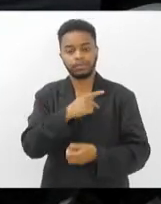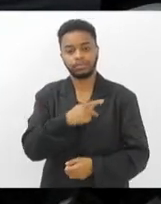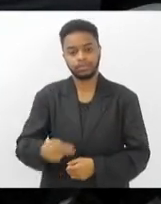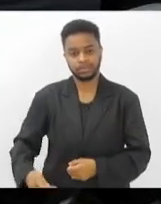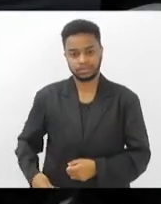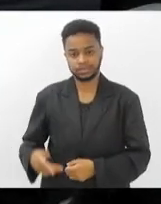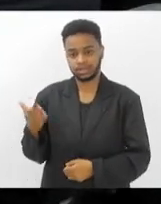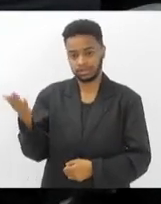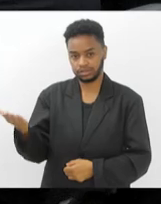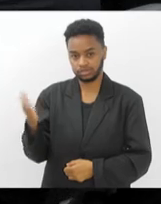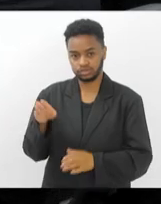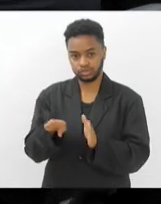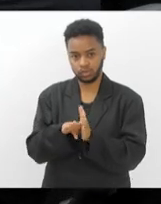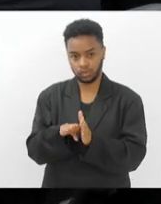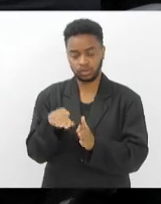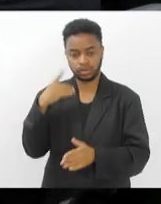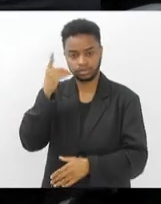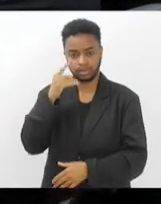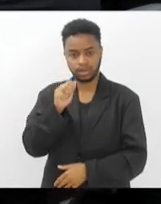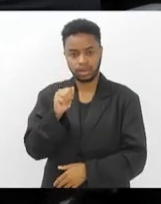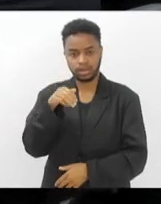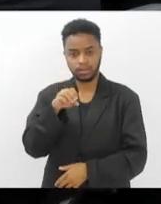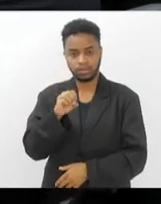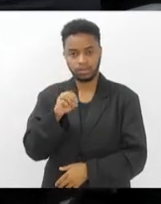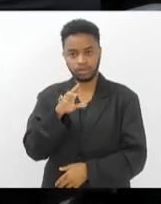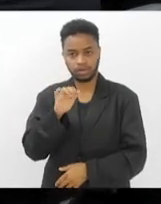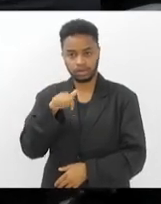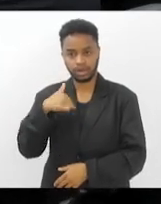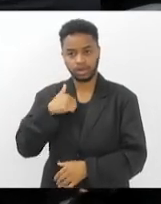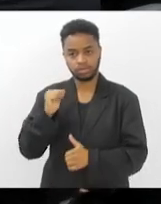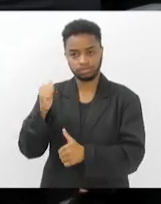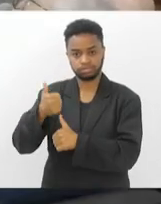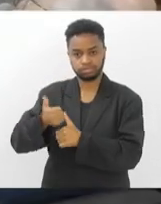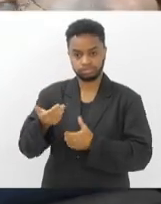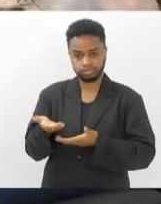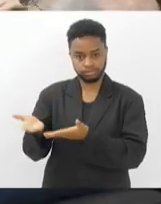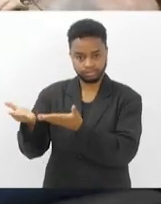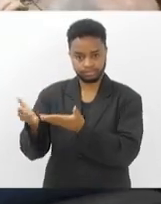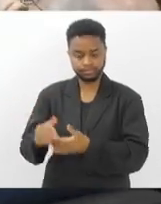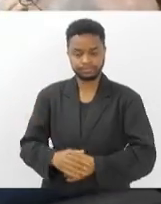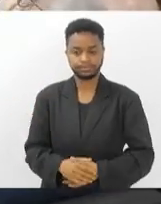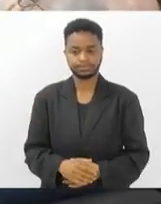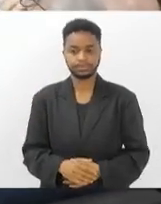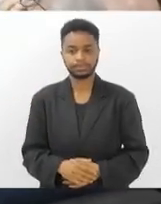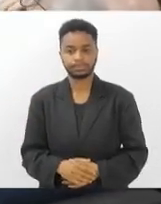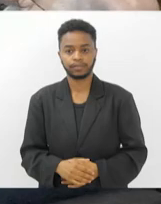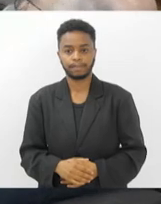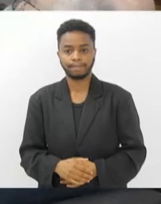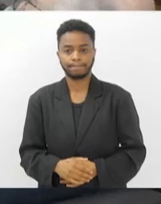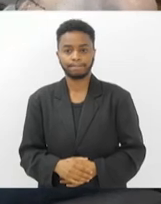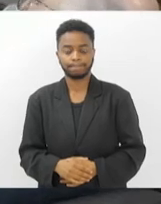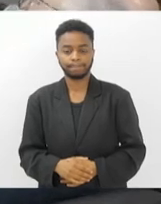Da comissão, deputado Rodrigo Amorim, então já passo a presidência ao nosso presidente. Mas só